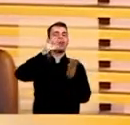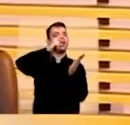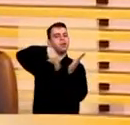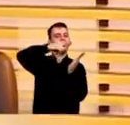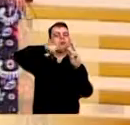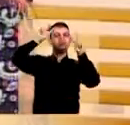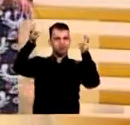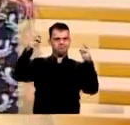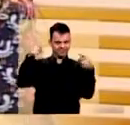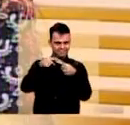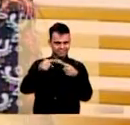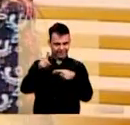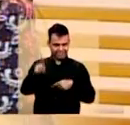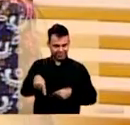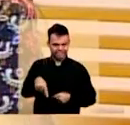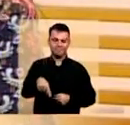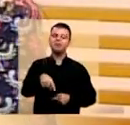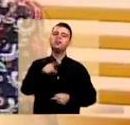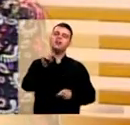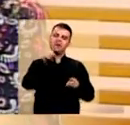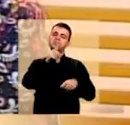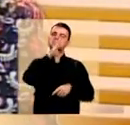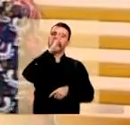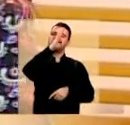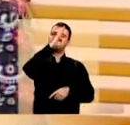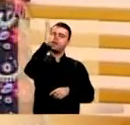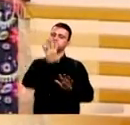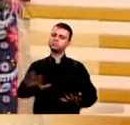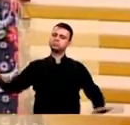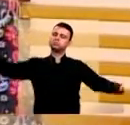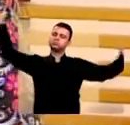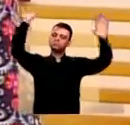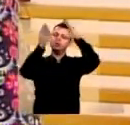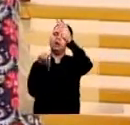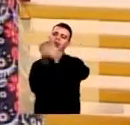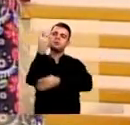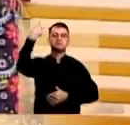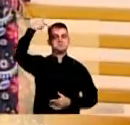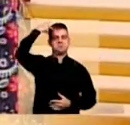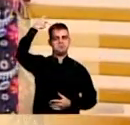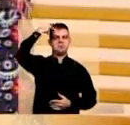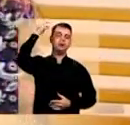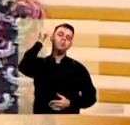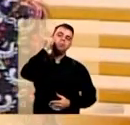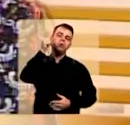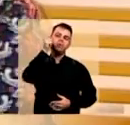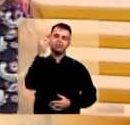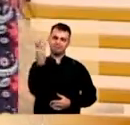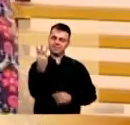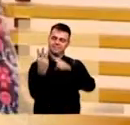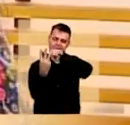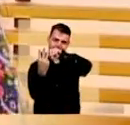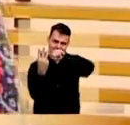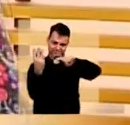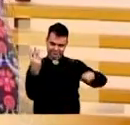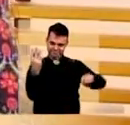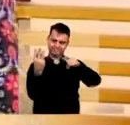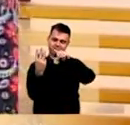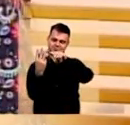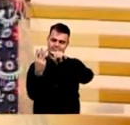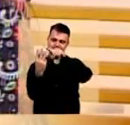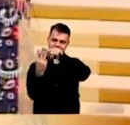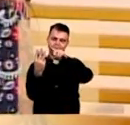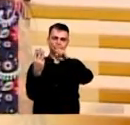funciona? É um projeto que é nacional, né? Ele surgiu em São Paulo com 3 amigas, que são as Julianas e a